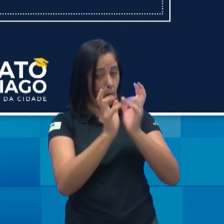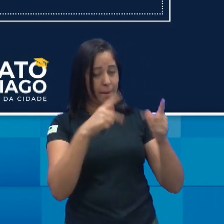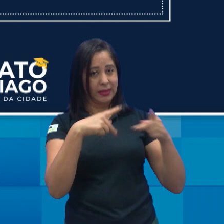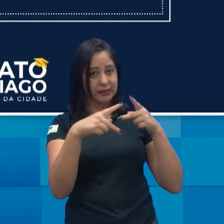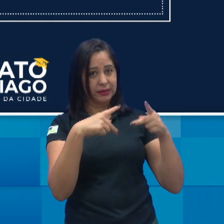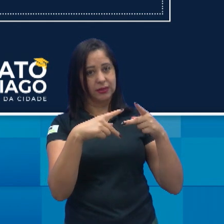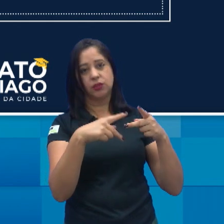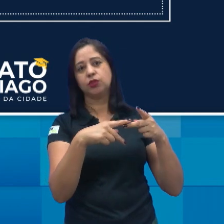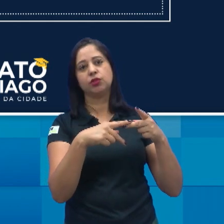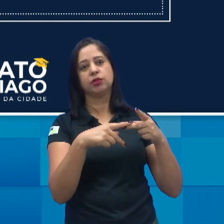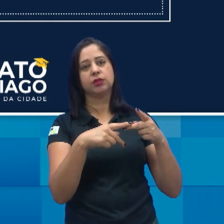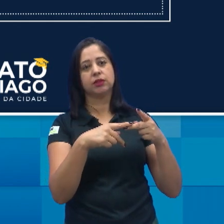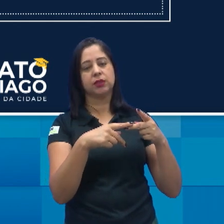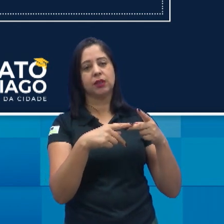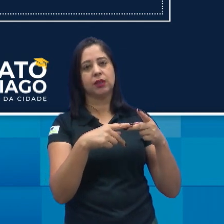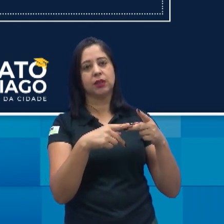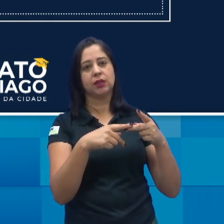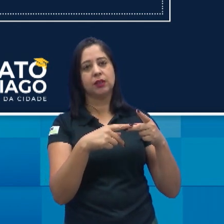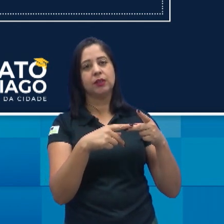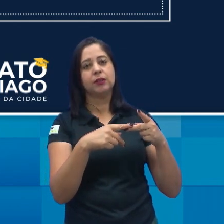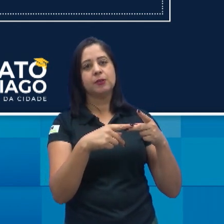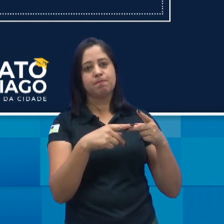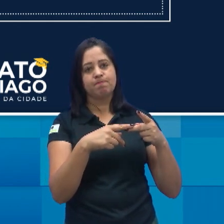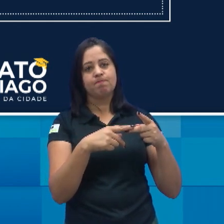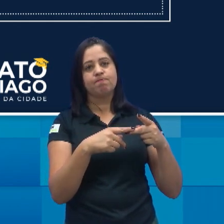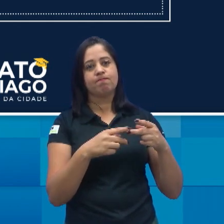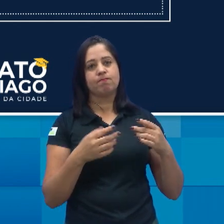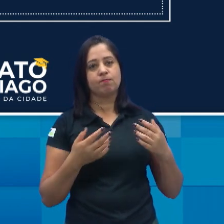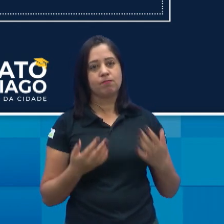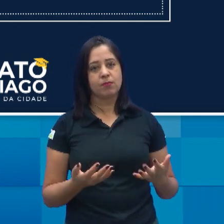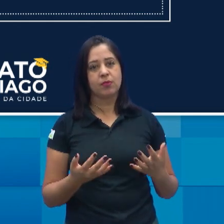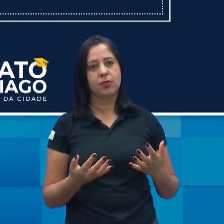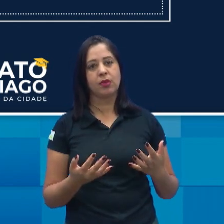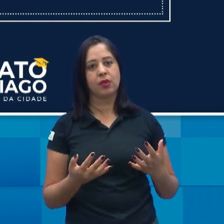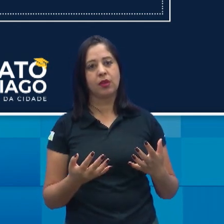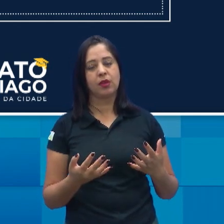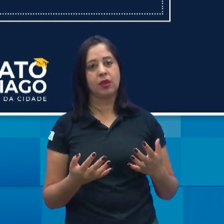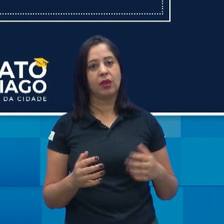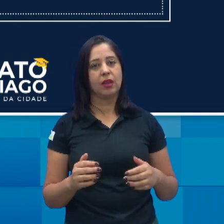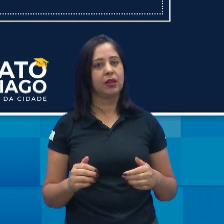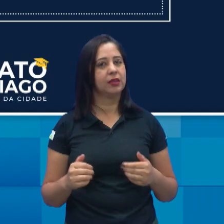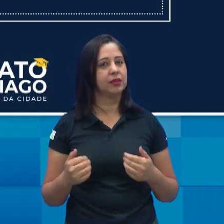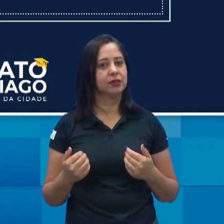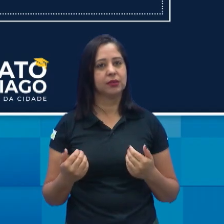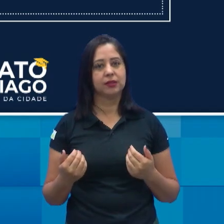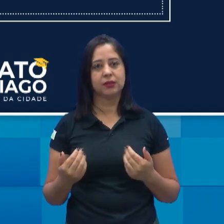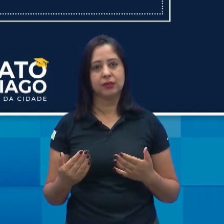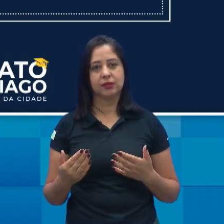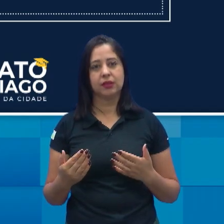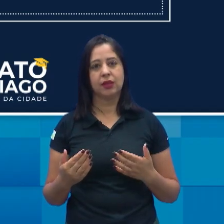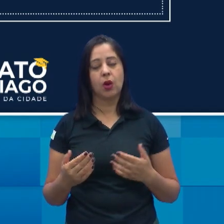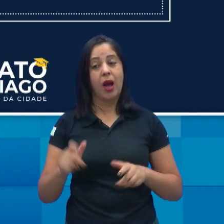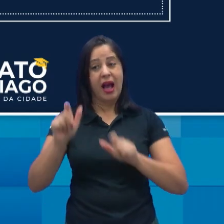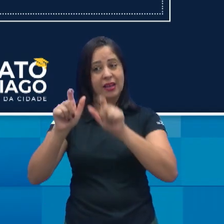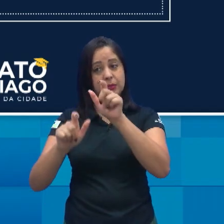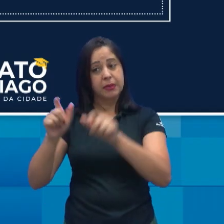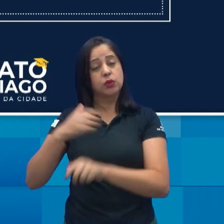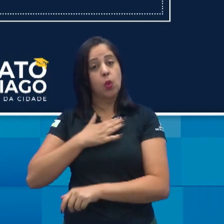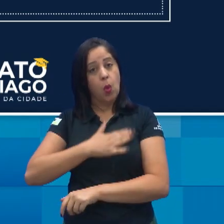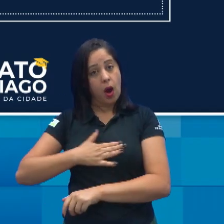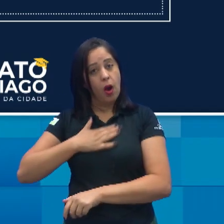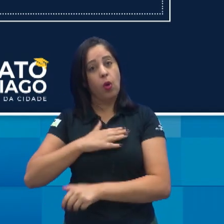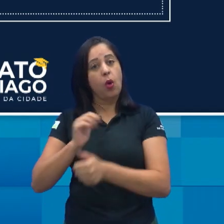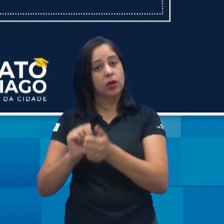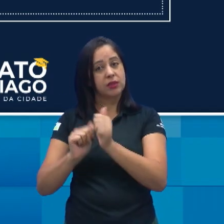sem dúvida alguma, deixa qualquer um amante do esporte